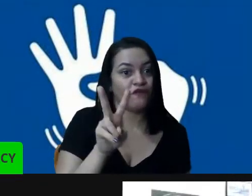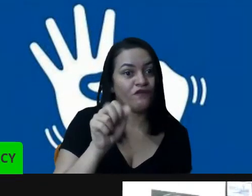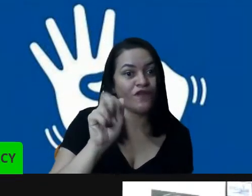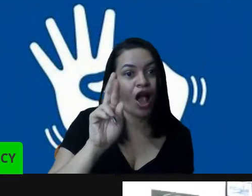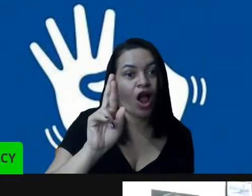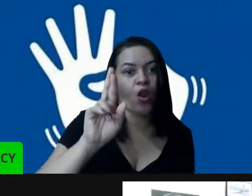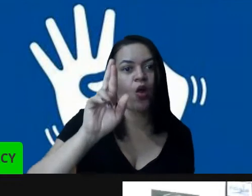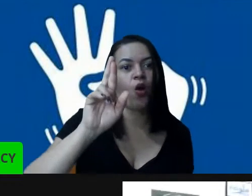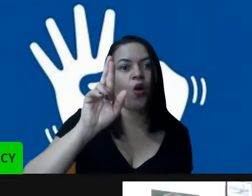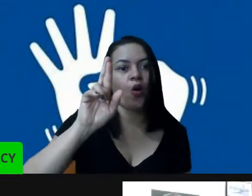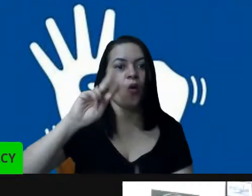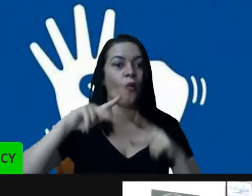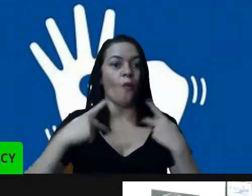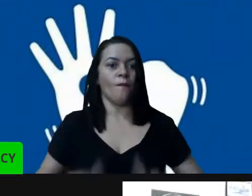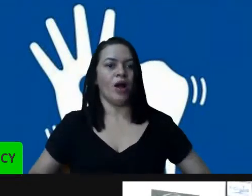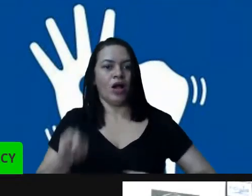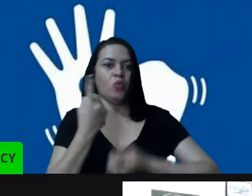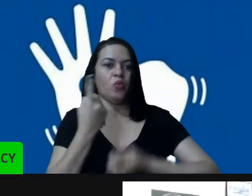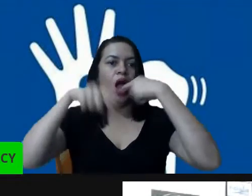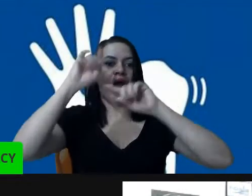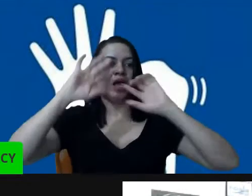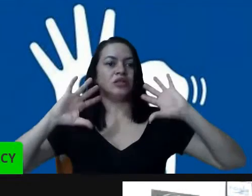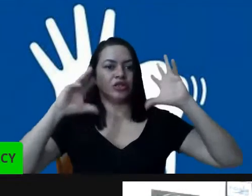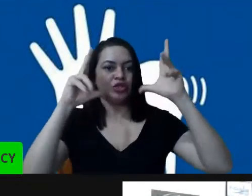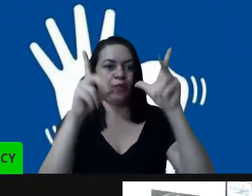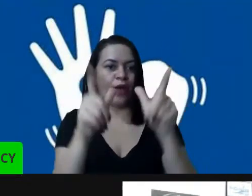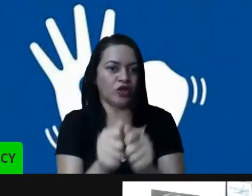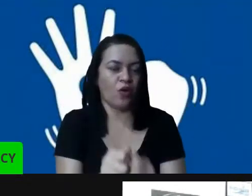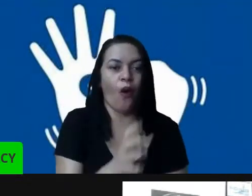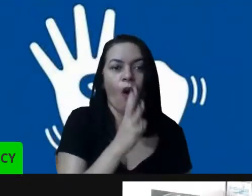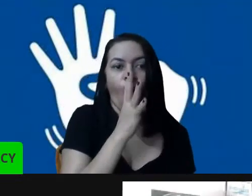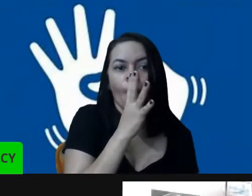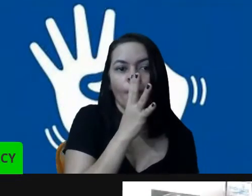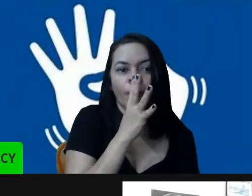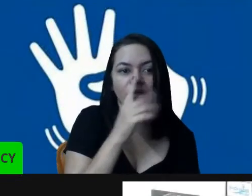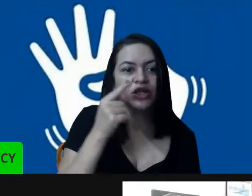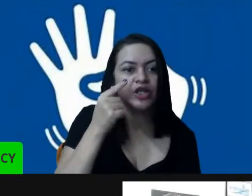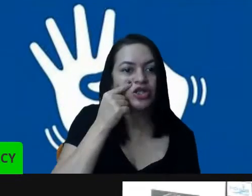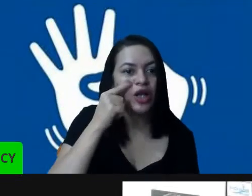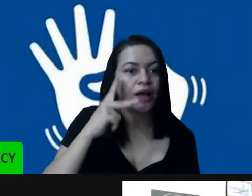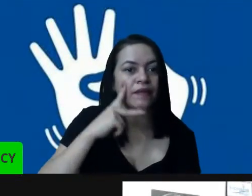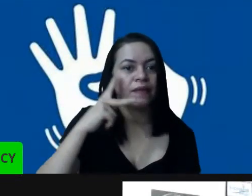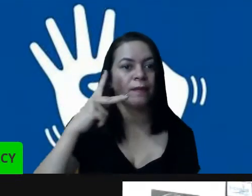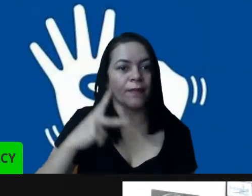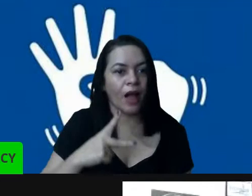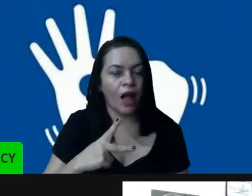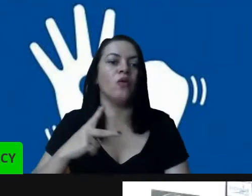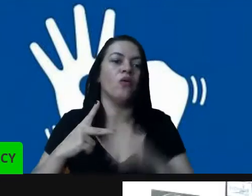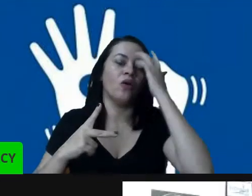humano acima de tudo. Observa Jace Paulo de frente da TV